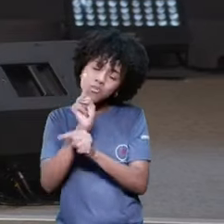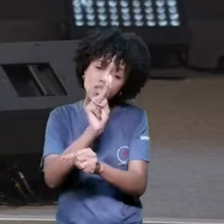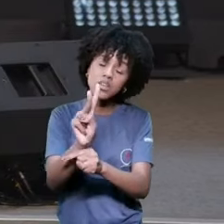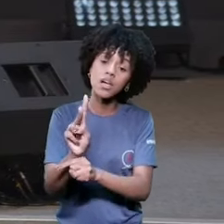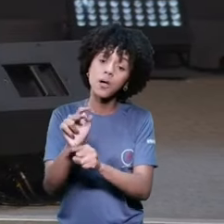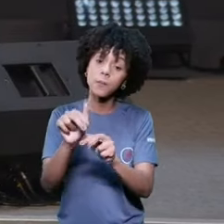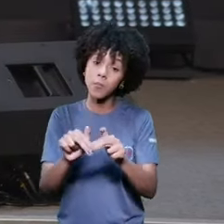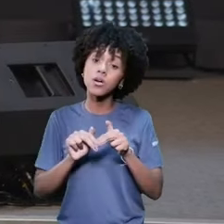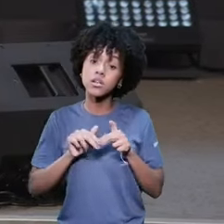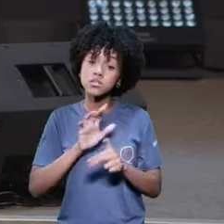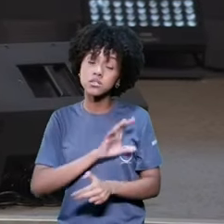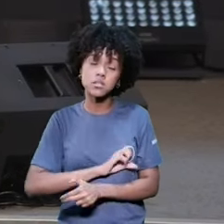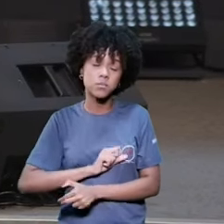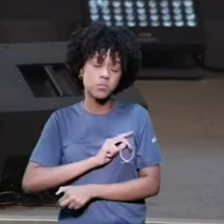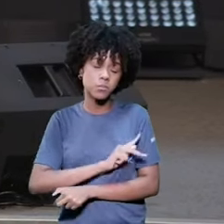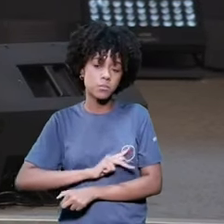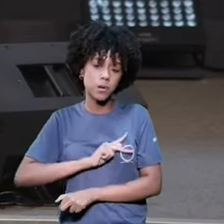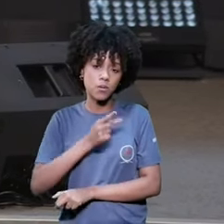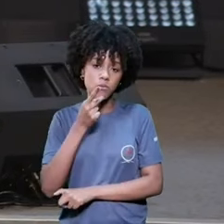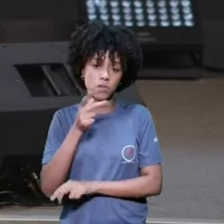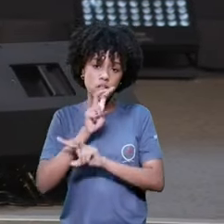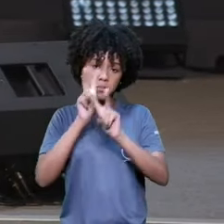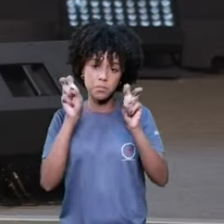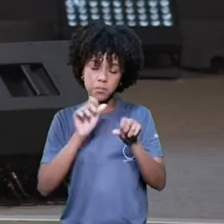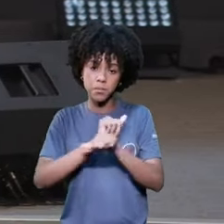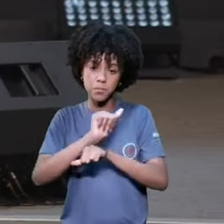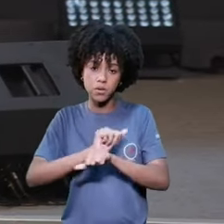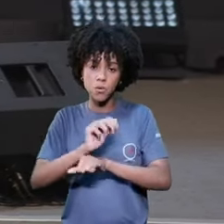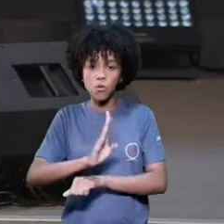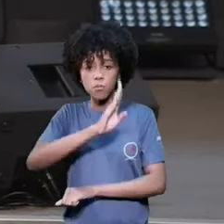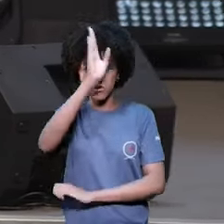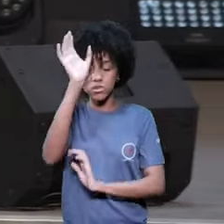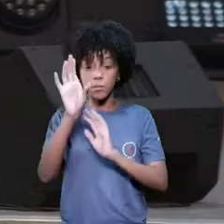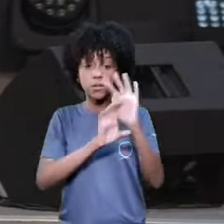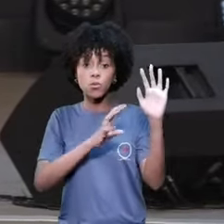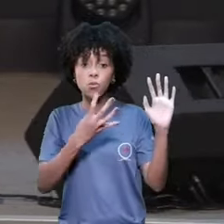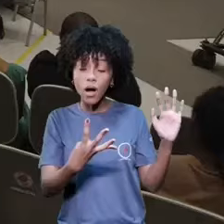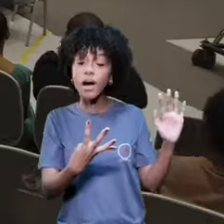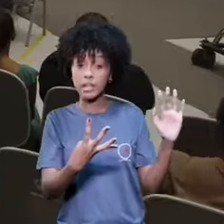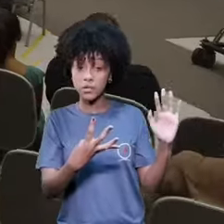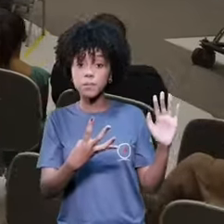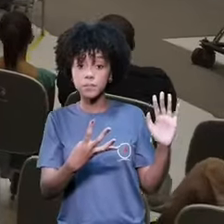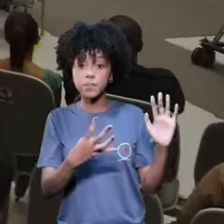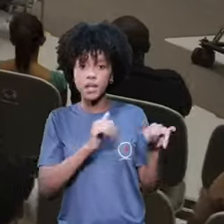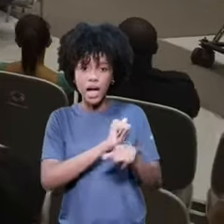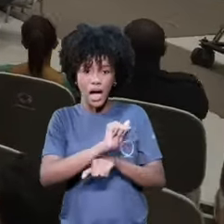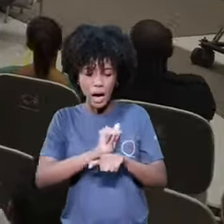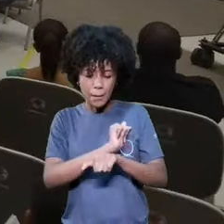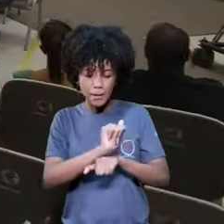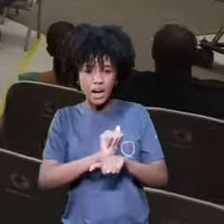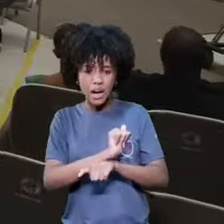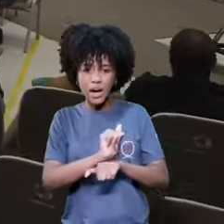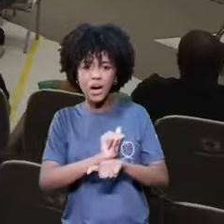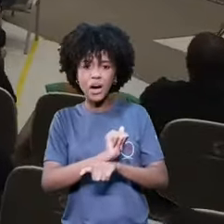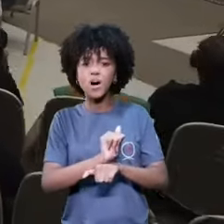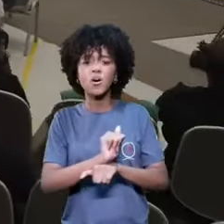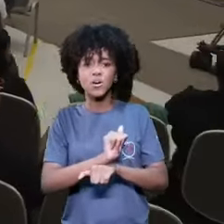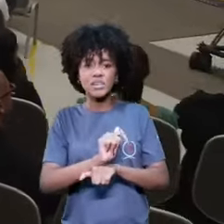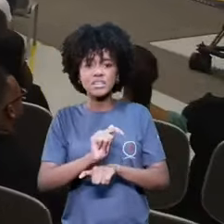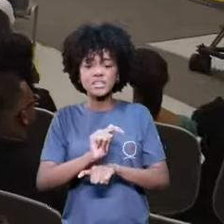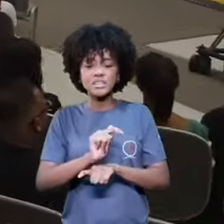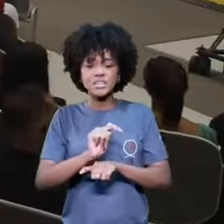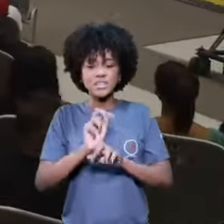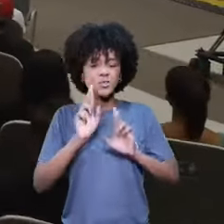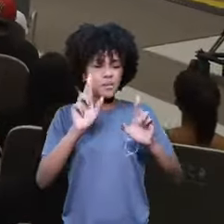isso que eu gosto do que Paulo diz sobre Abraão, Romanos capítulo 4. Abraão creu contra a esperança, ainda que o seu corpo